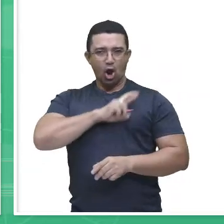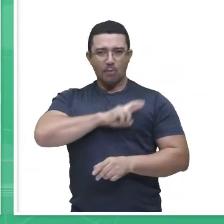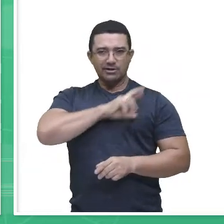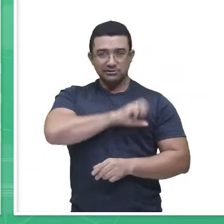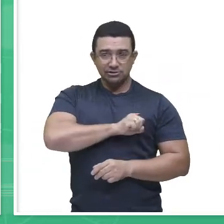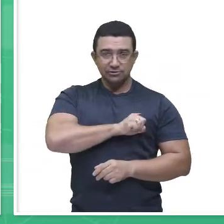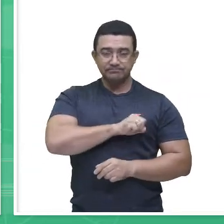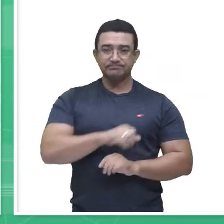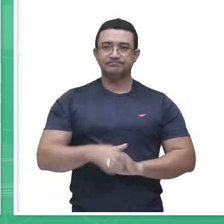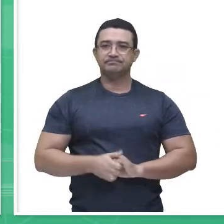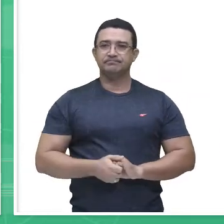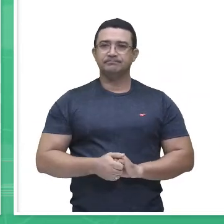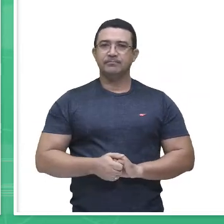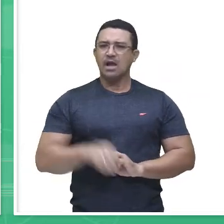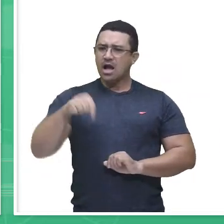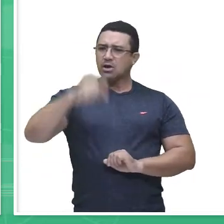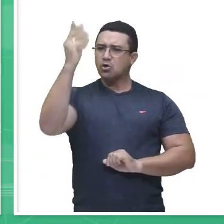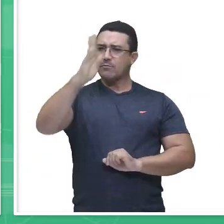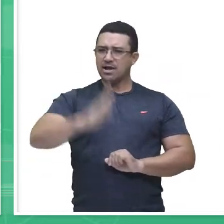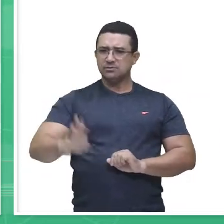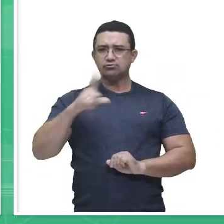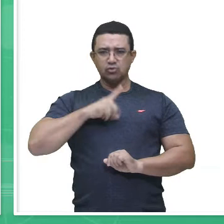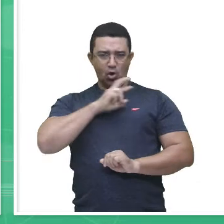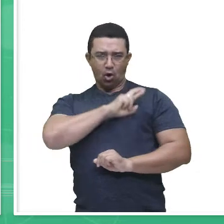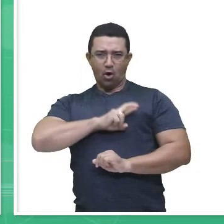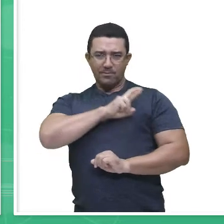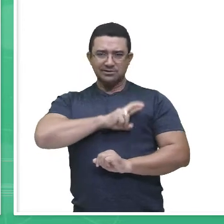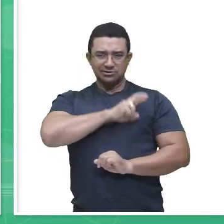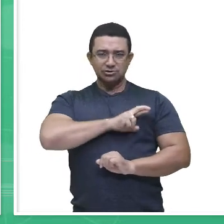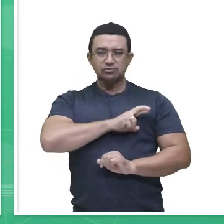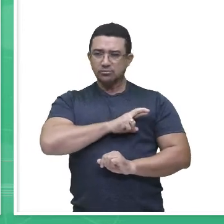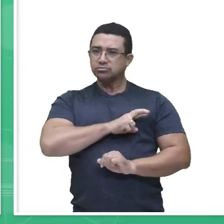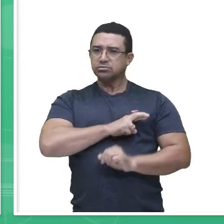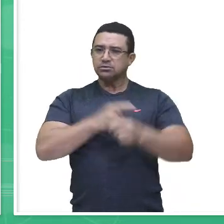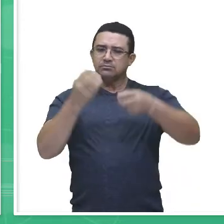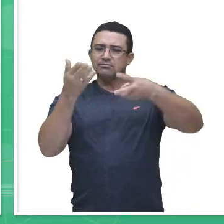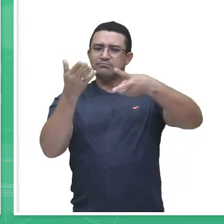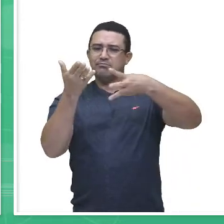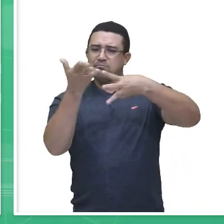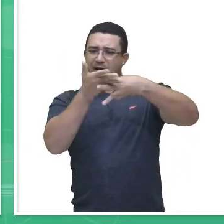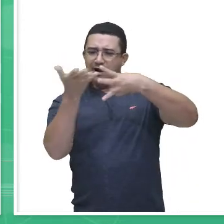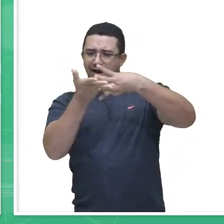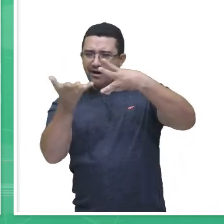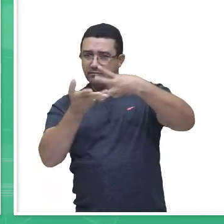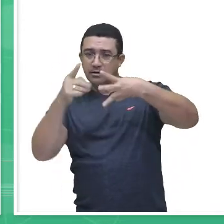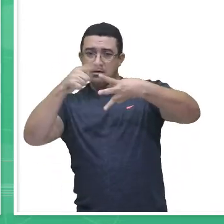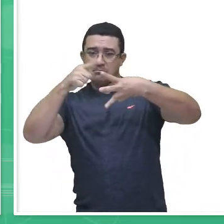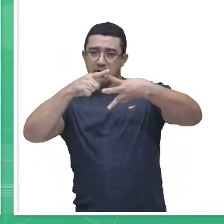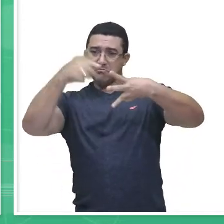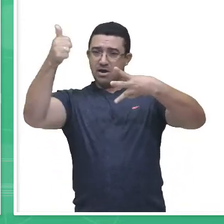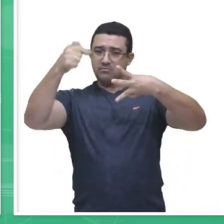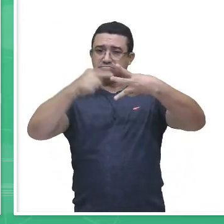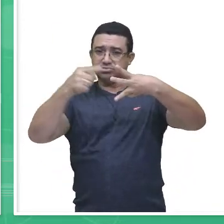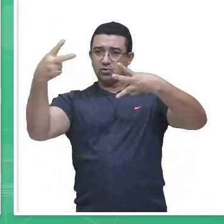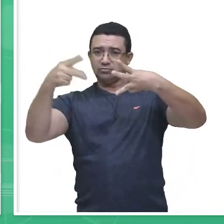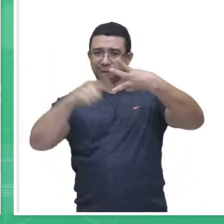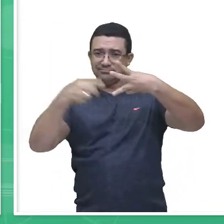romantismo brasileiro ele foi dividido em fases. Nós vamos ter a primeira geração romântica, a segunda geração romântica e a